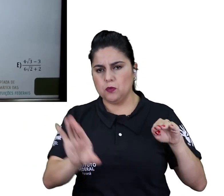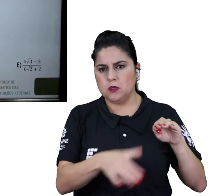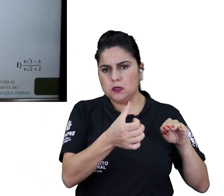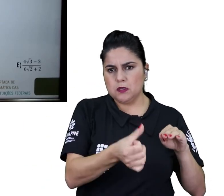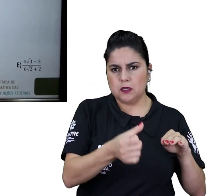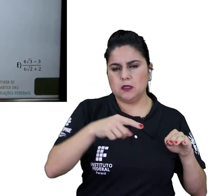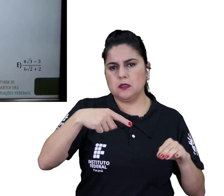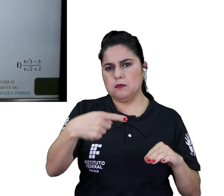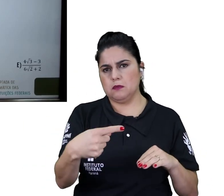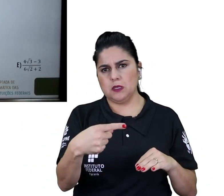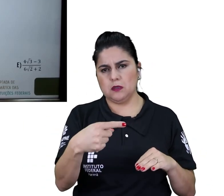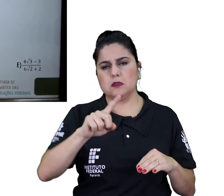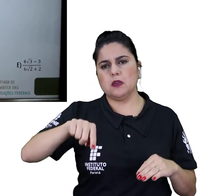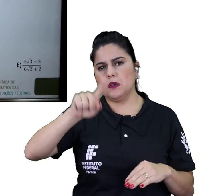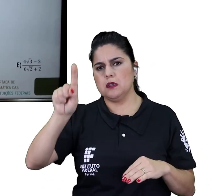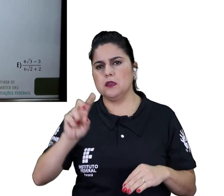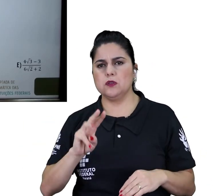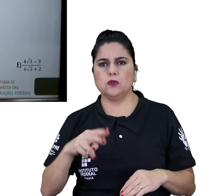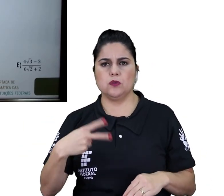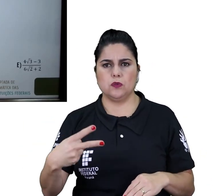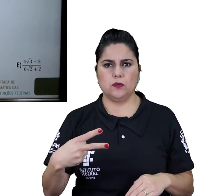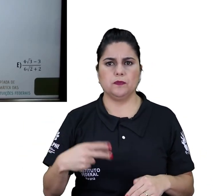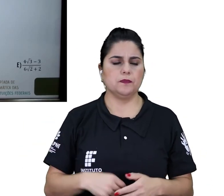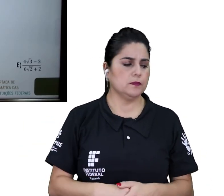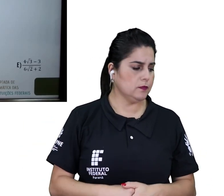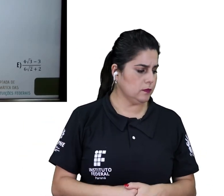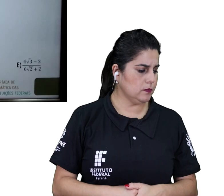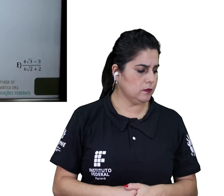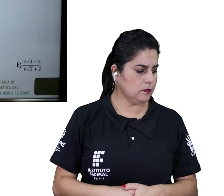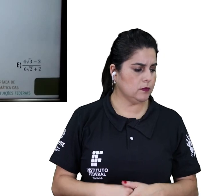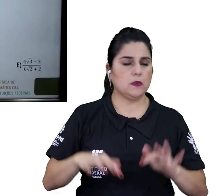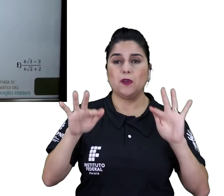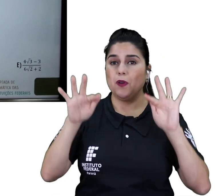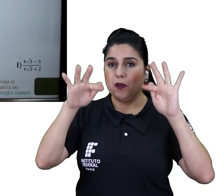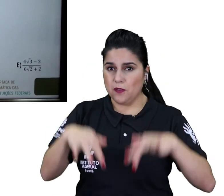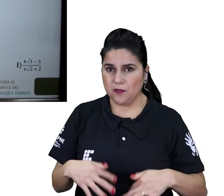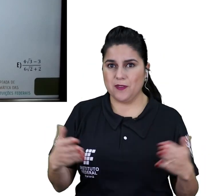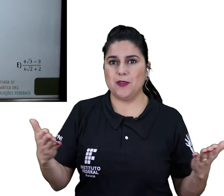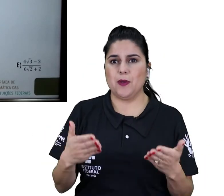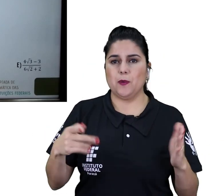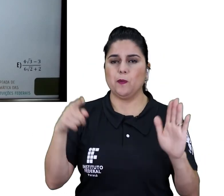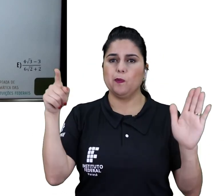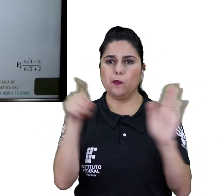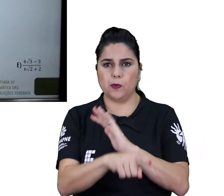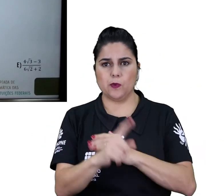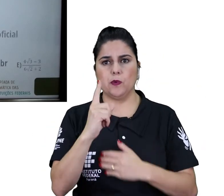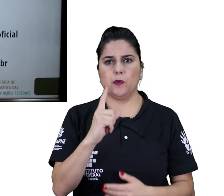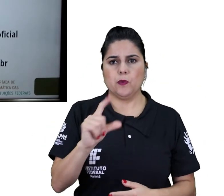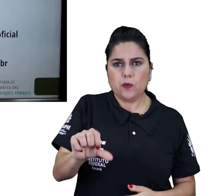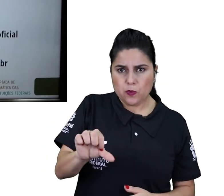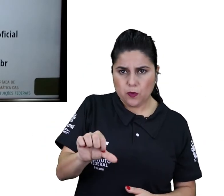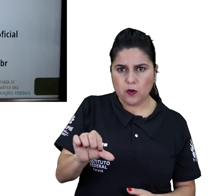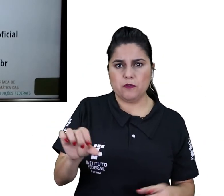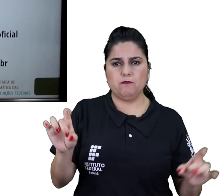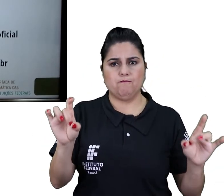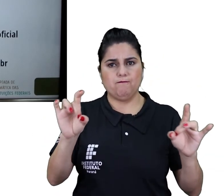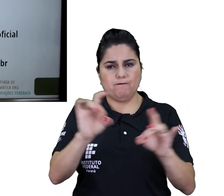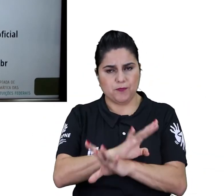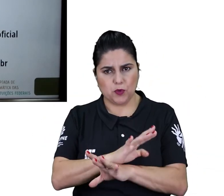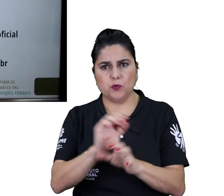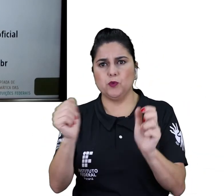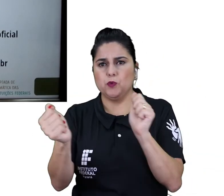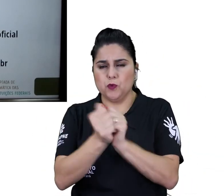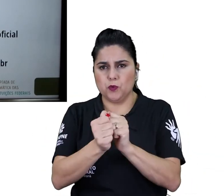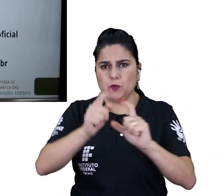6 menos 3 raiz de 2. Finalizamos, portanto, a questão número